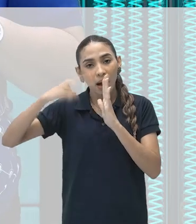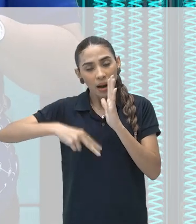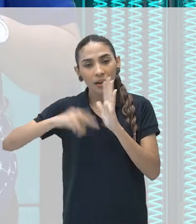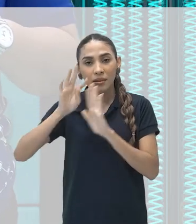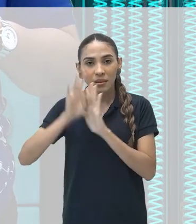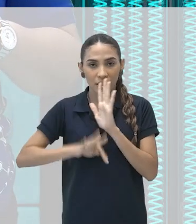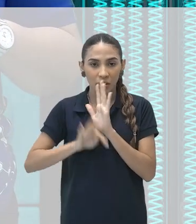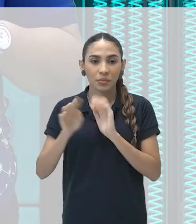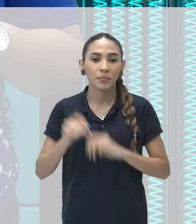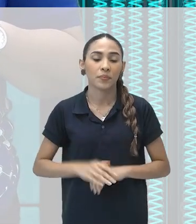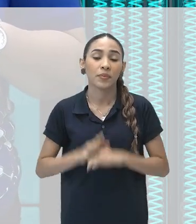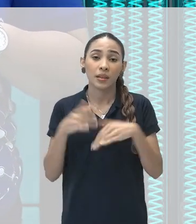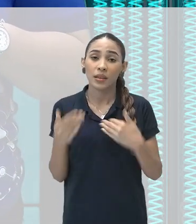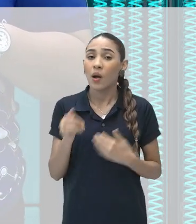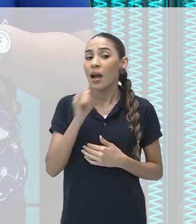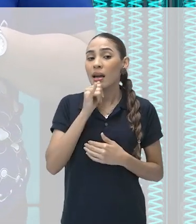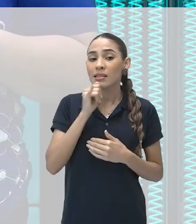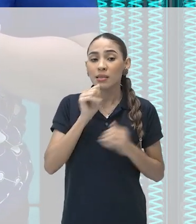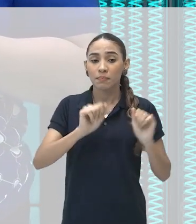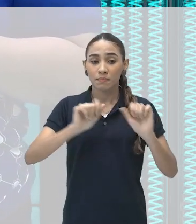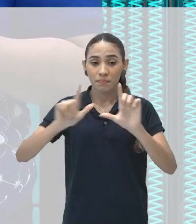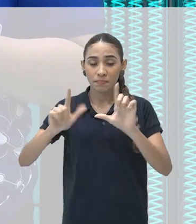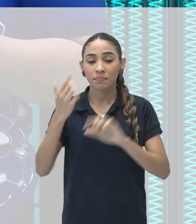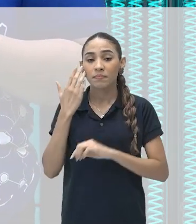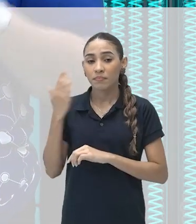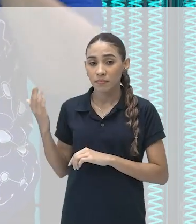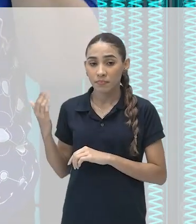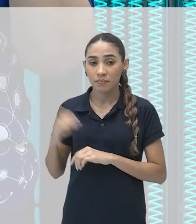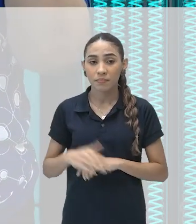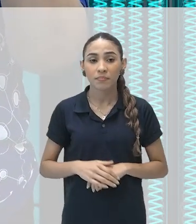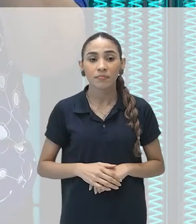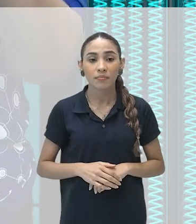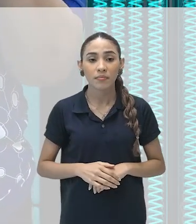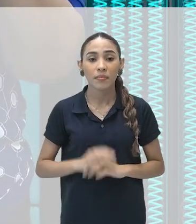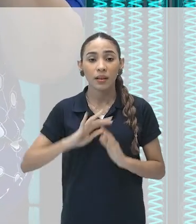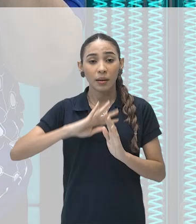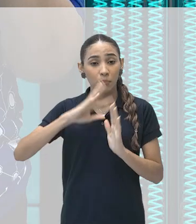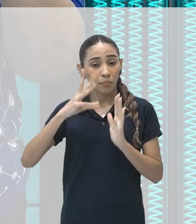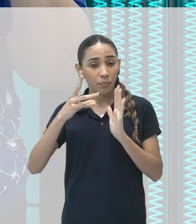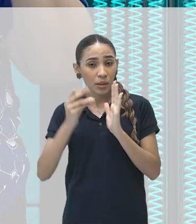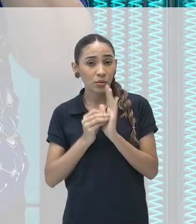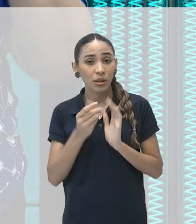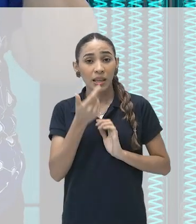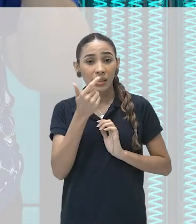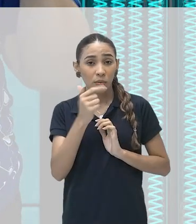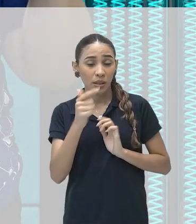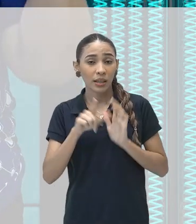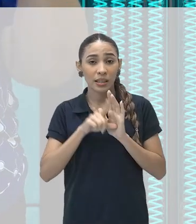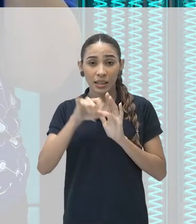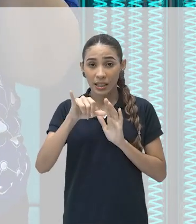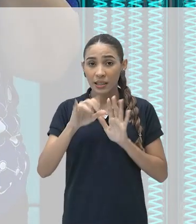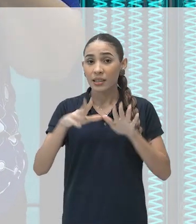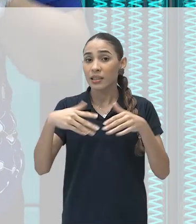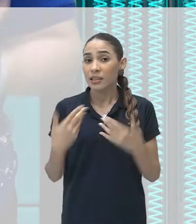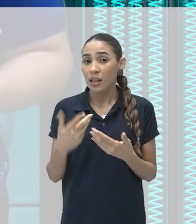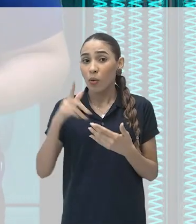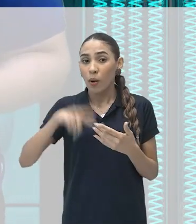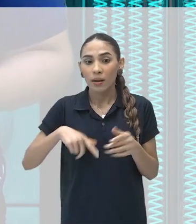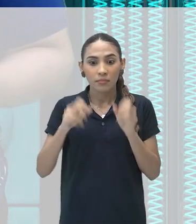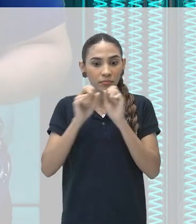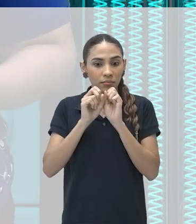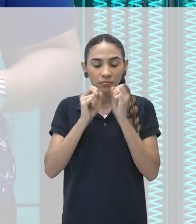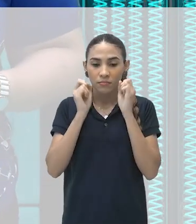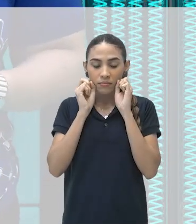ok? E aí, como exemplo, está na cartela, mas está aqui também, olhem só, a Amazônia é uma terra sem lei. Então, opa, isso aqui já é